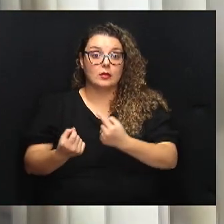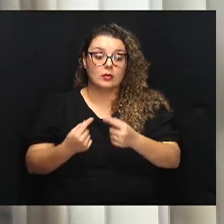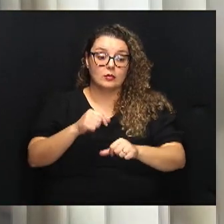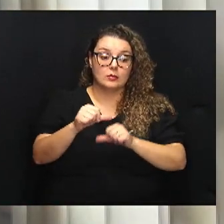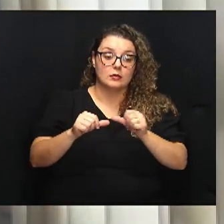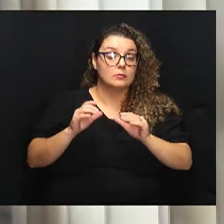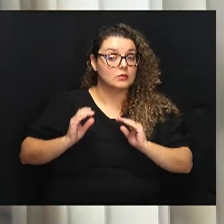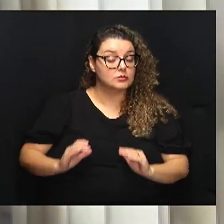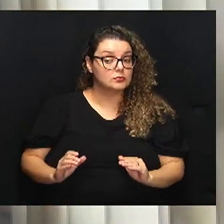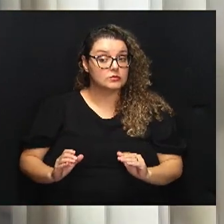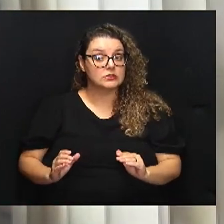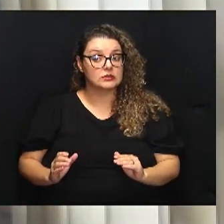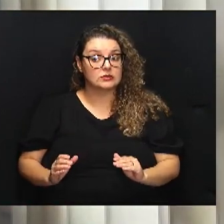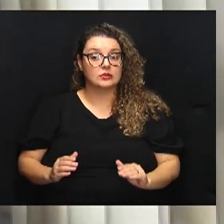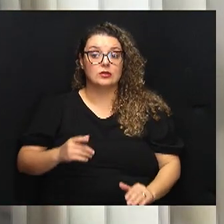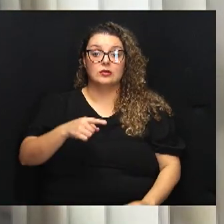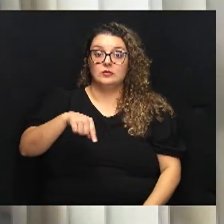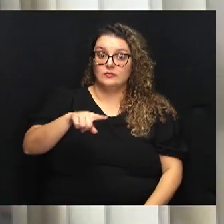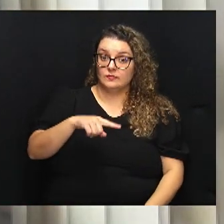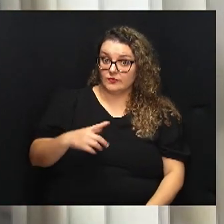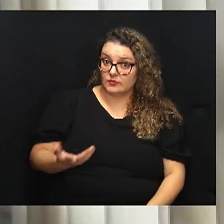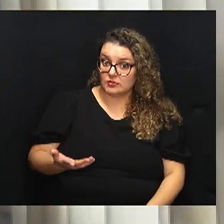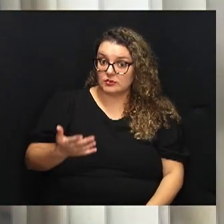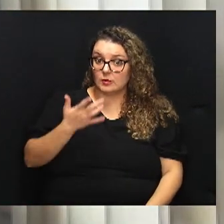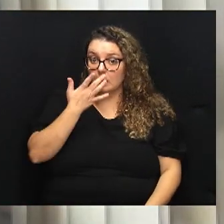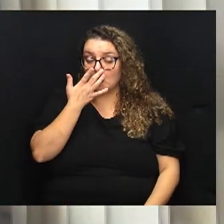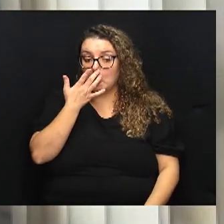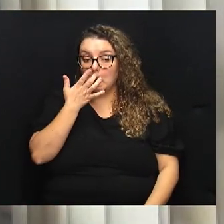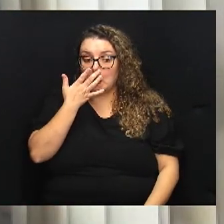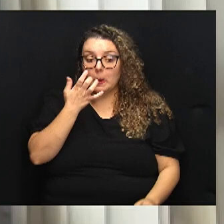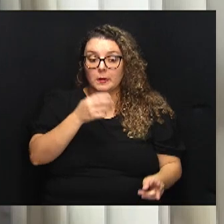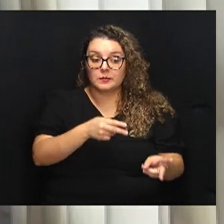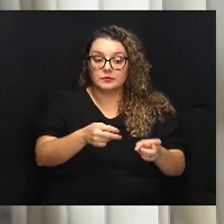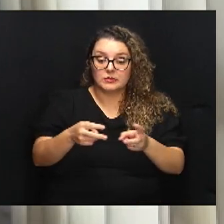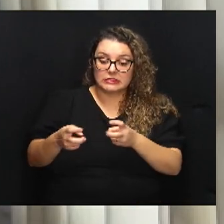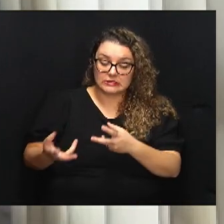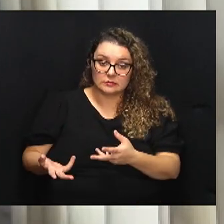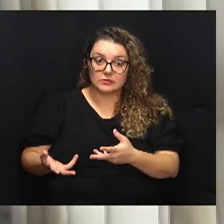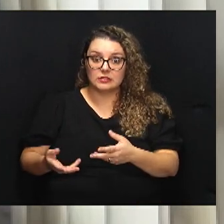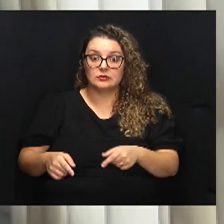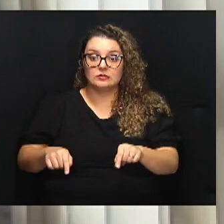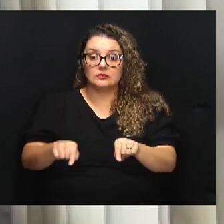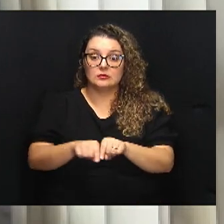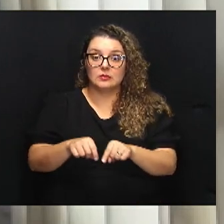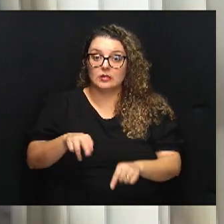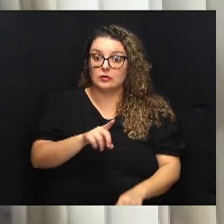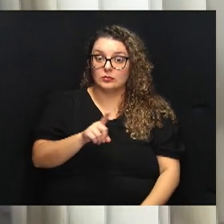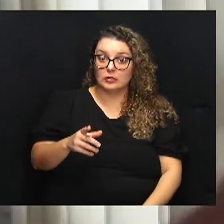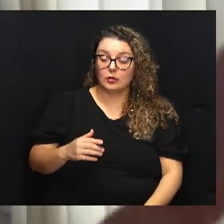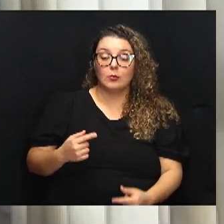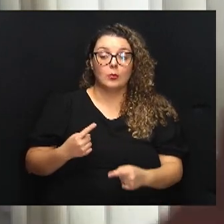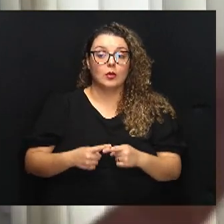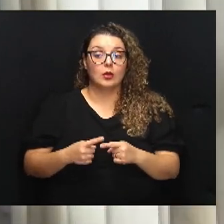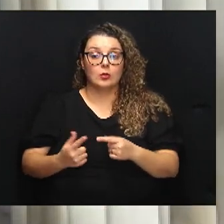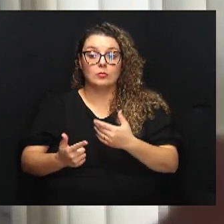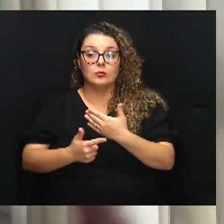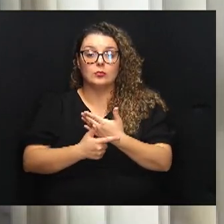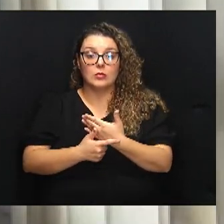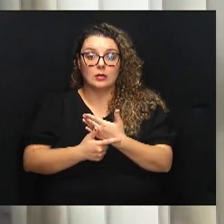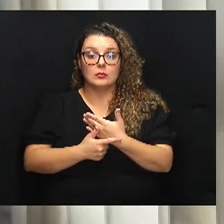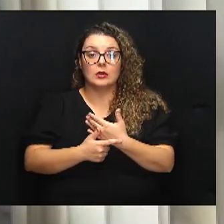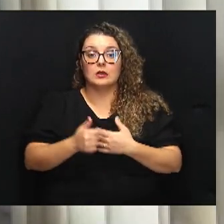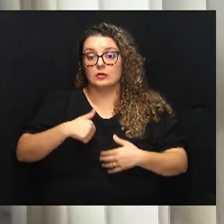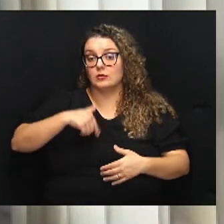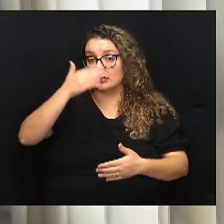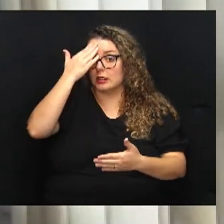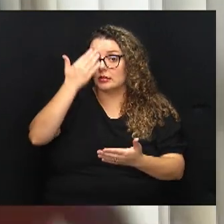de comportamento. Vocês estão percebendo isso também ou não? Porque o papel, eu acredito muito,